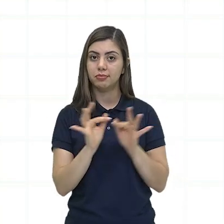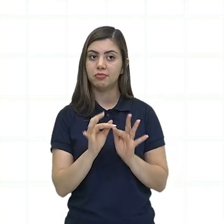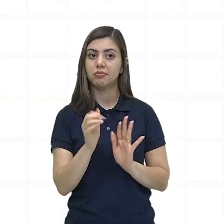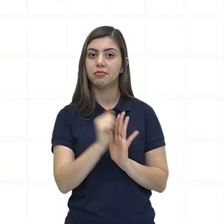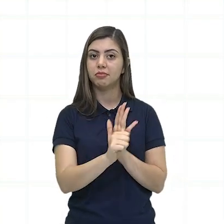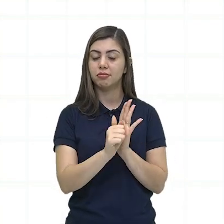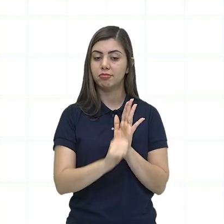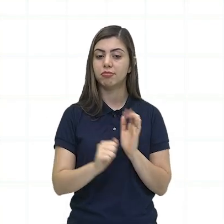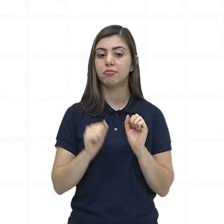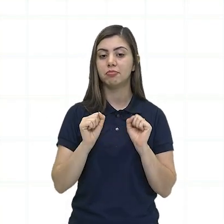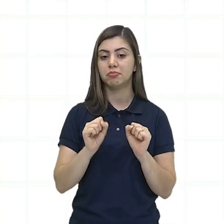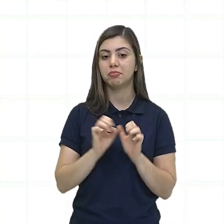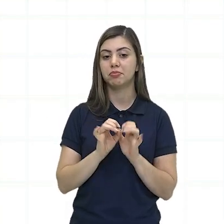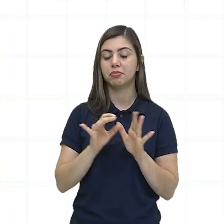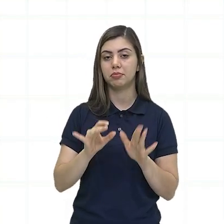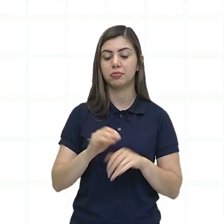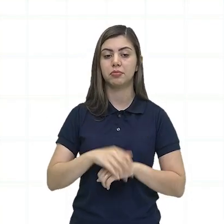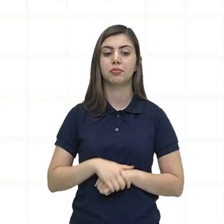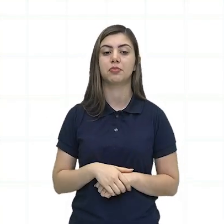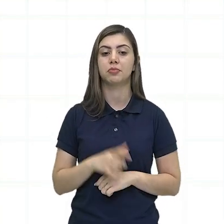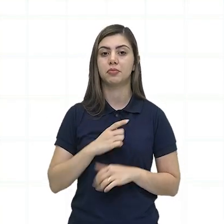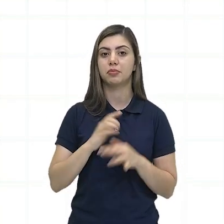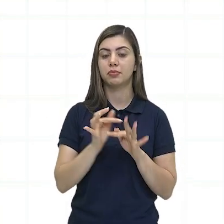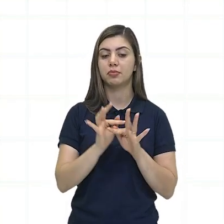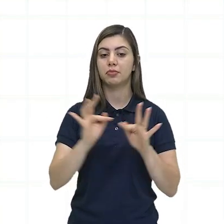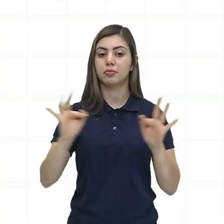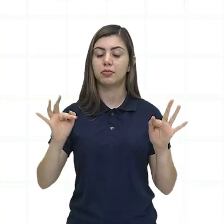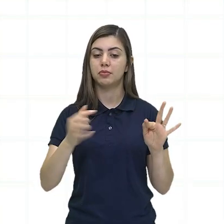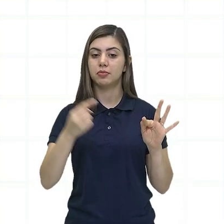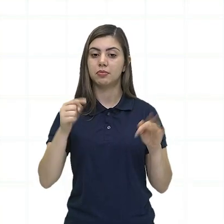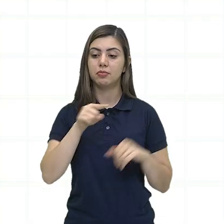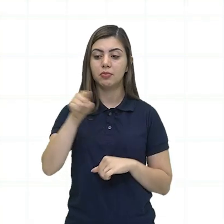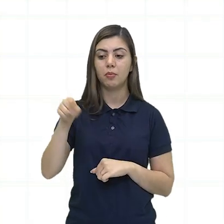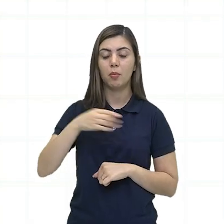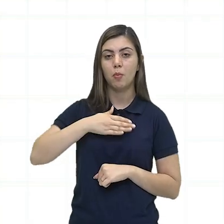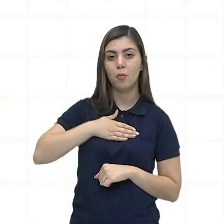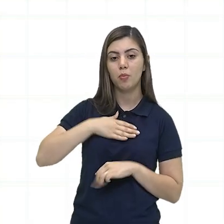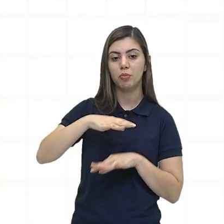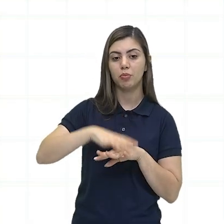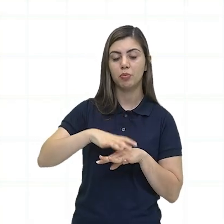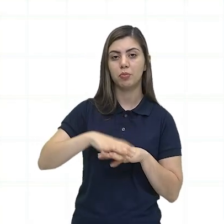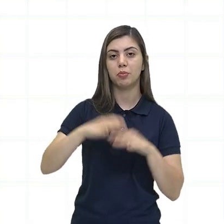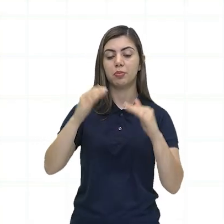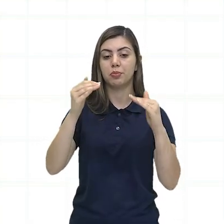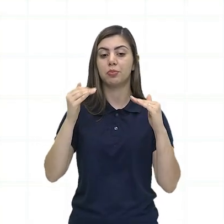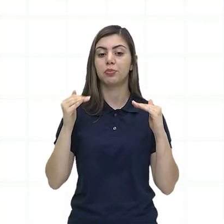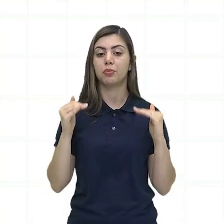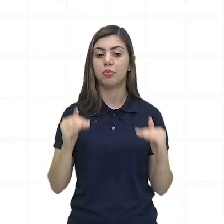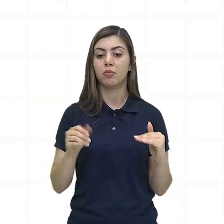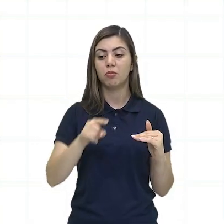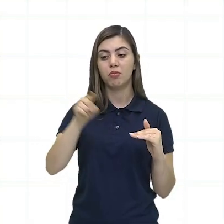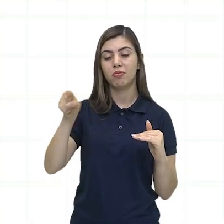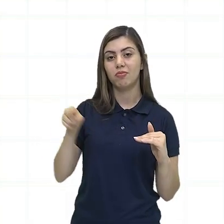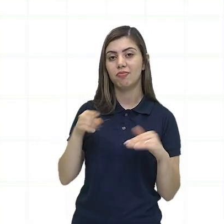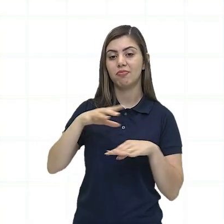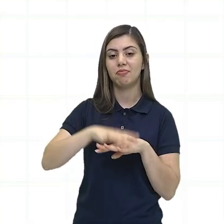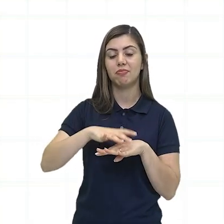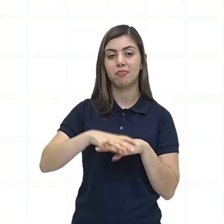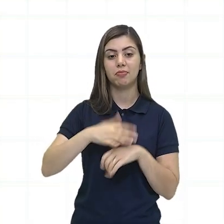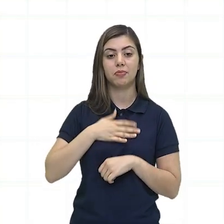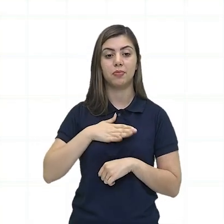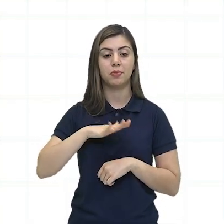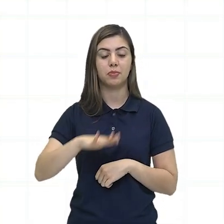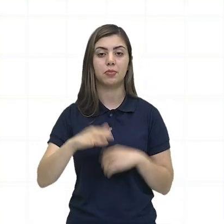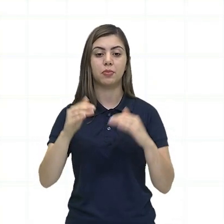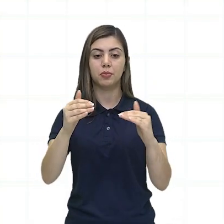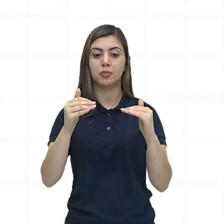like math, eles não gostam, né, de matemática. And do they like math, eles gostam de matemática. Na